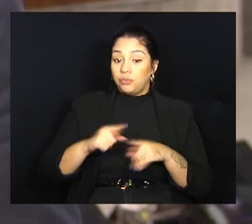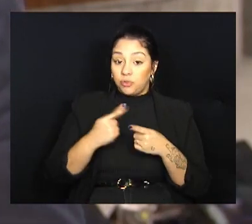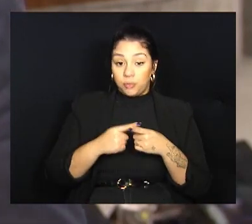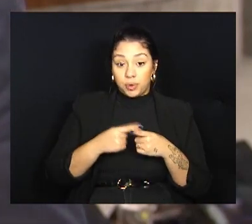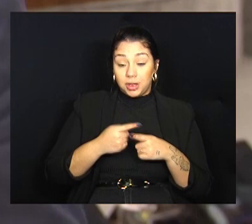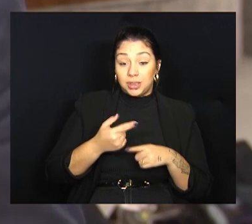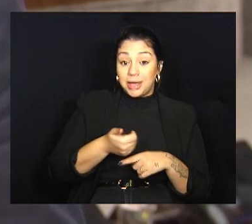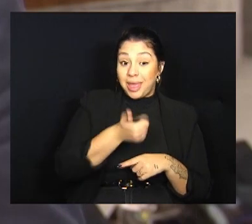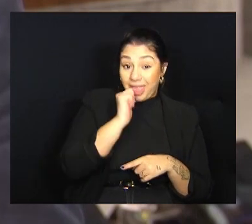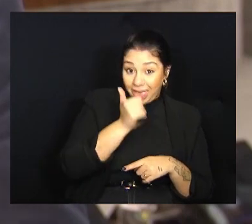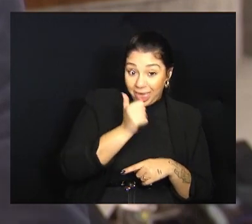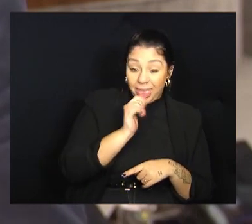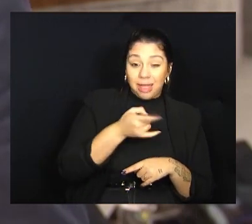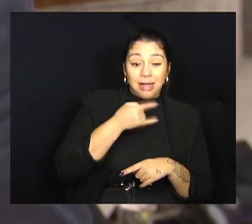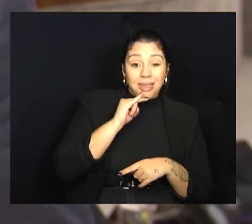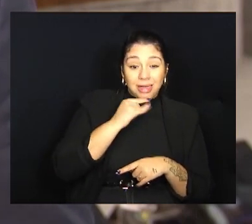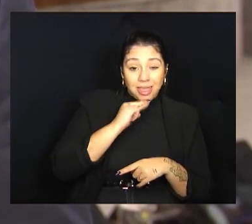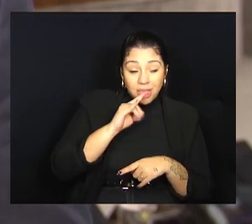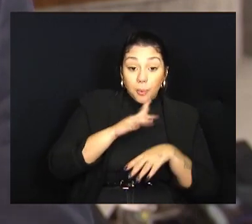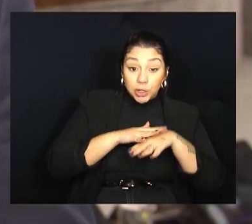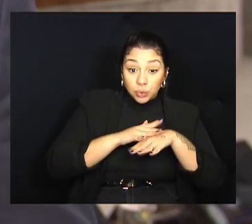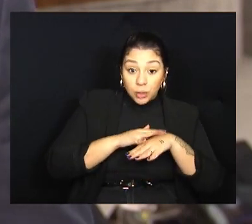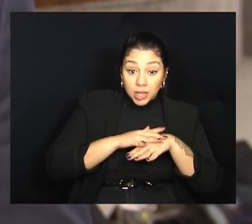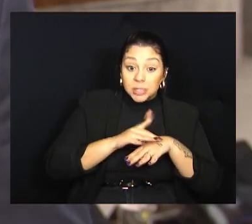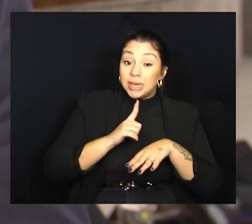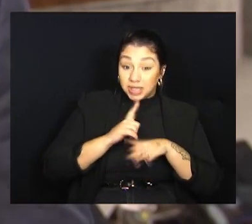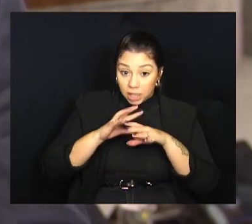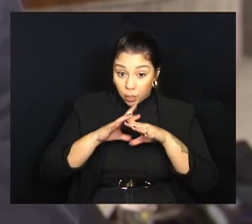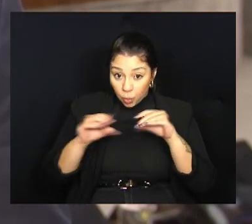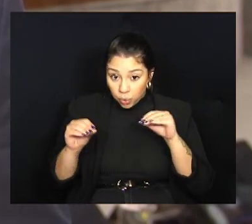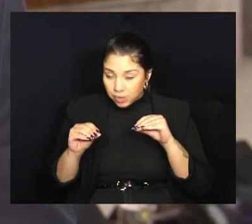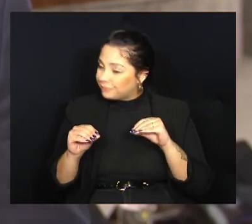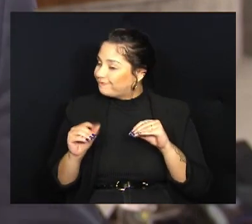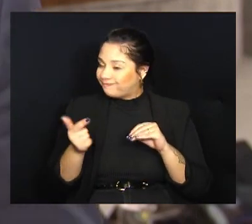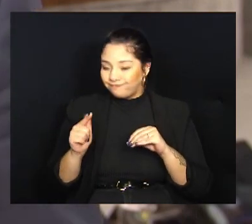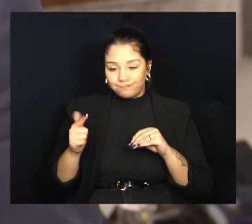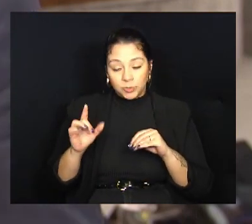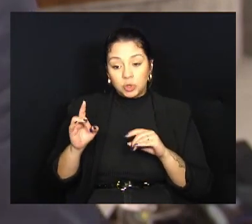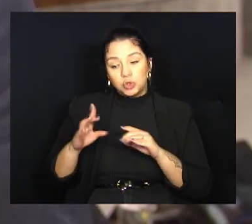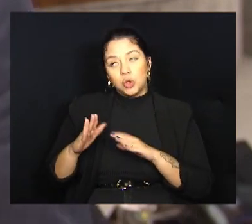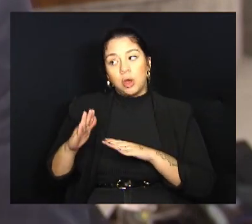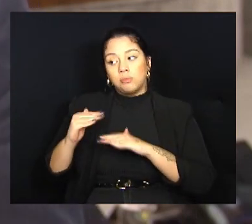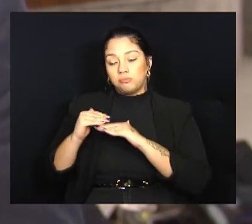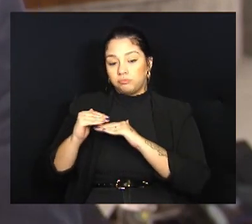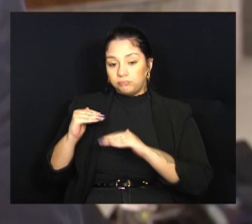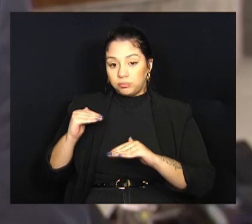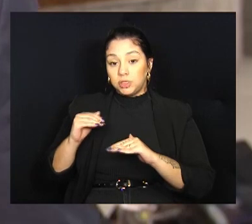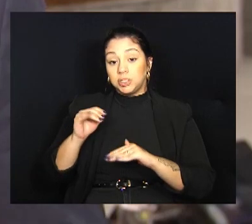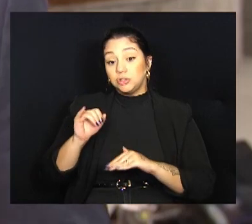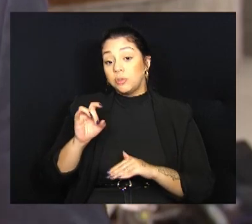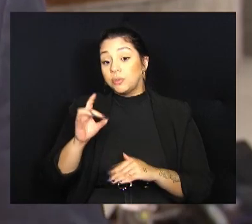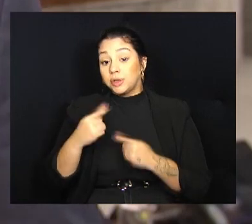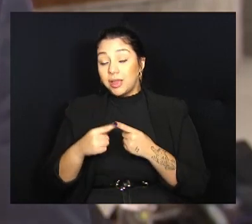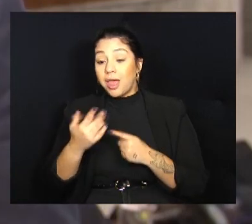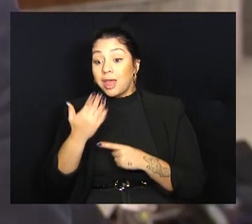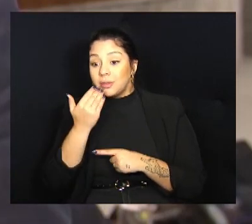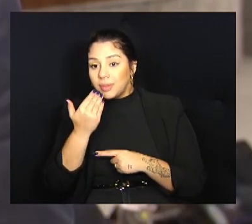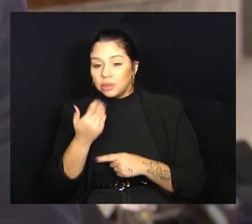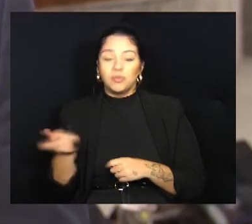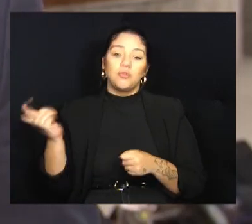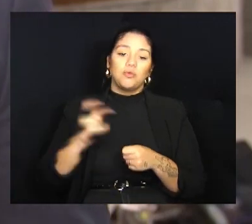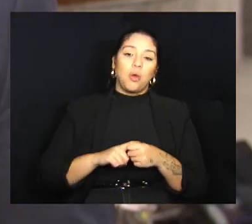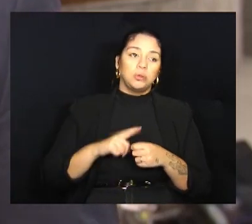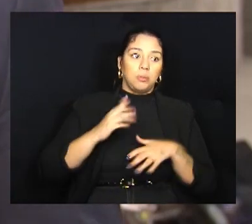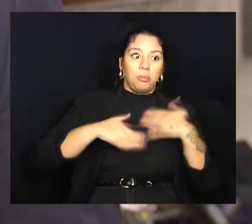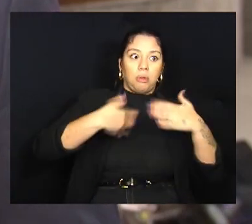alcoolismo, é uma doença que estaciona. E muitas das vezes, através do alimento, a doença volta a desenvolver. Então trouxemos esse